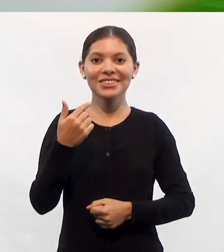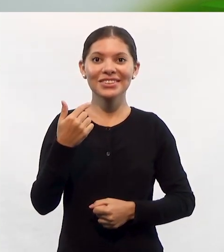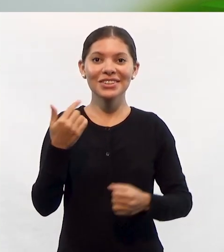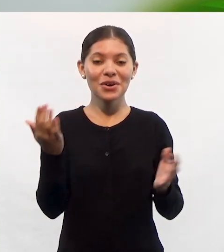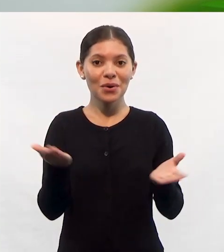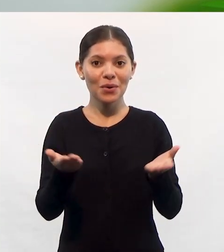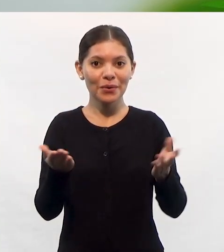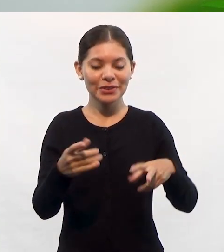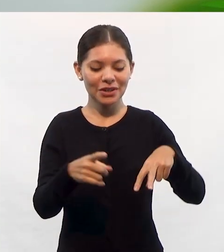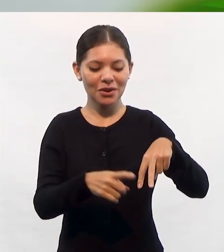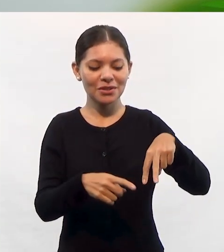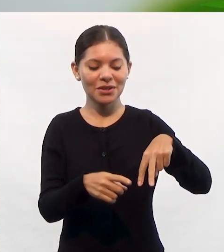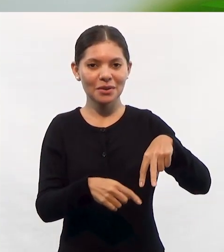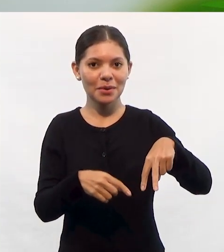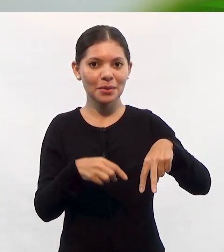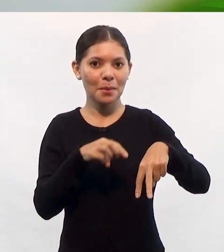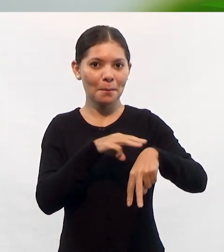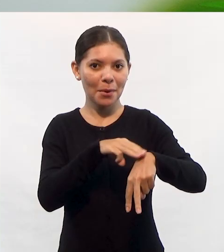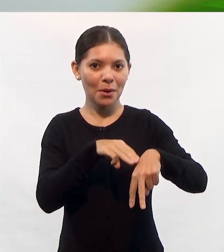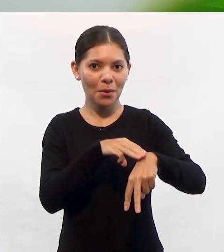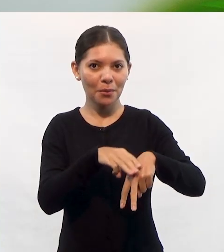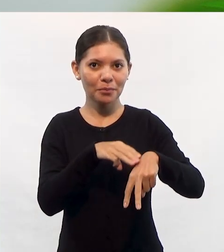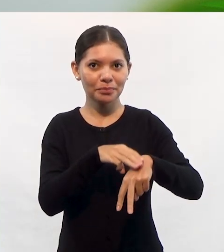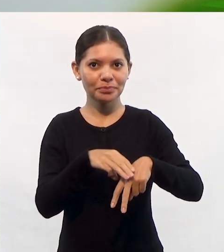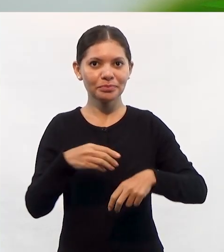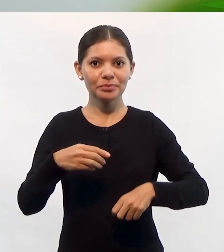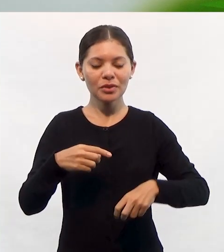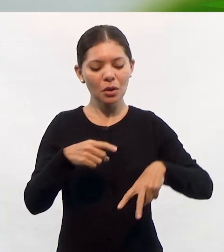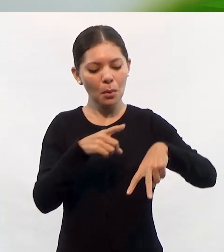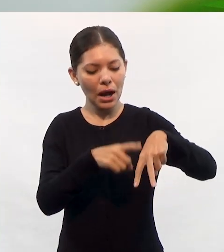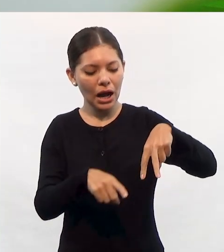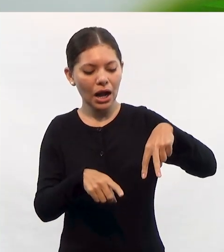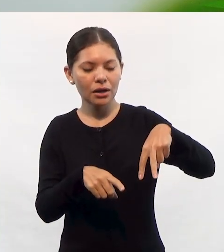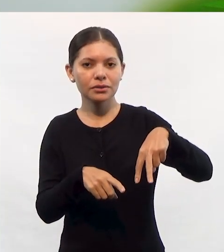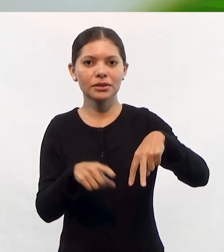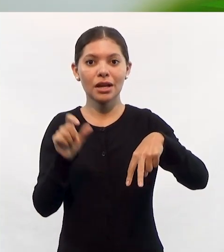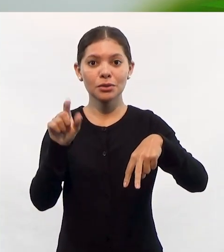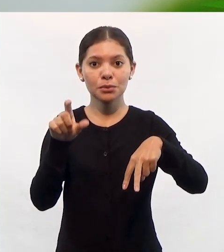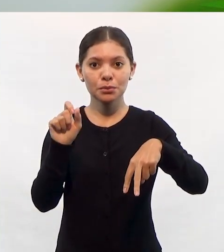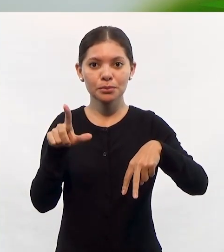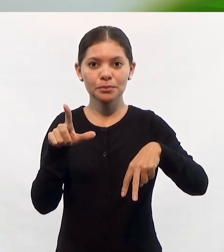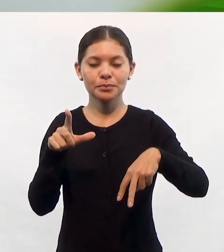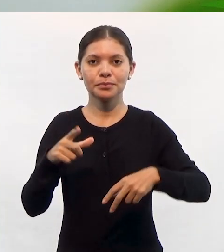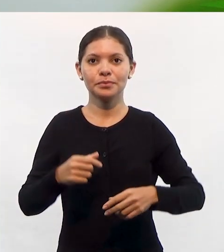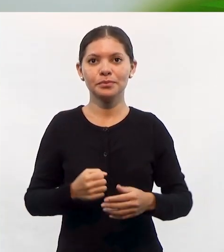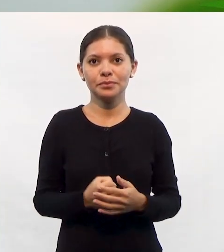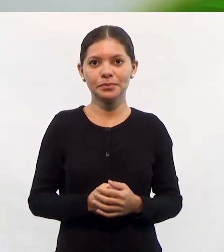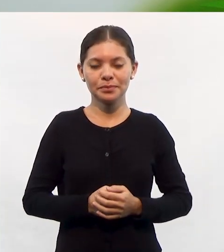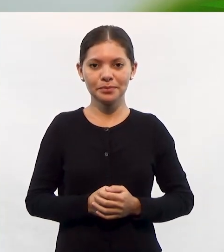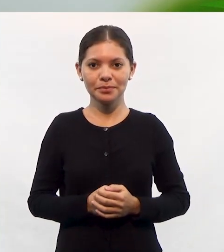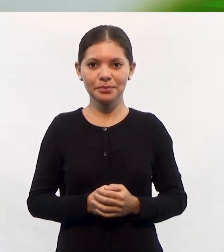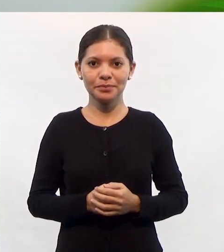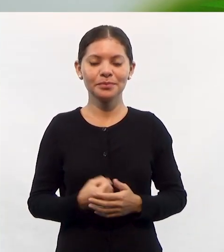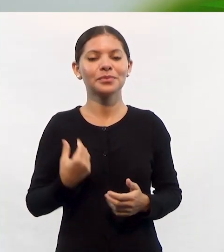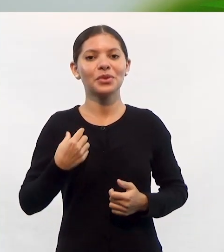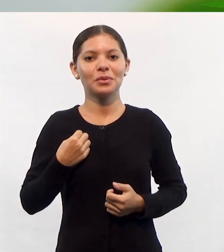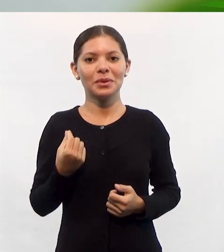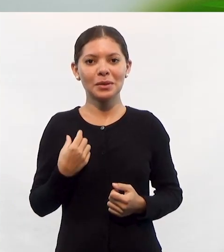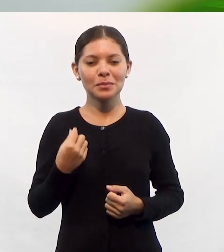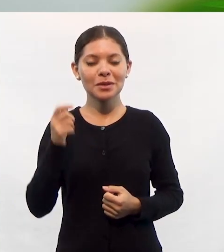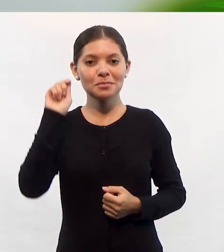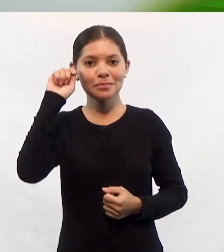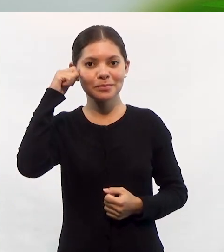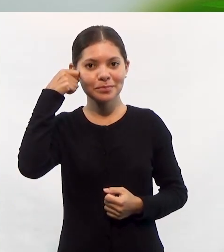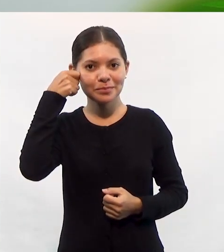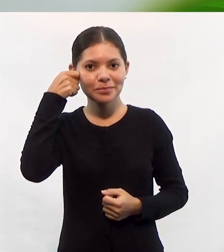hoje calçando sapatos marrons vestindo uma calça jeans azul vestindo uma camiseta